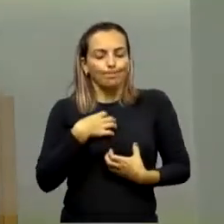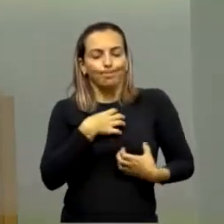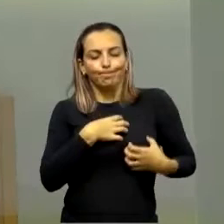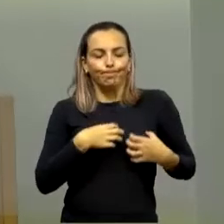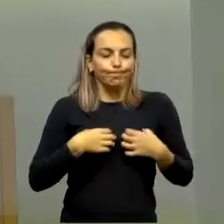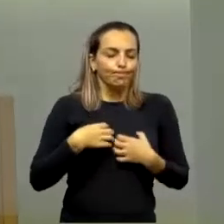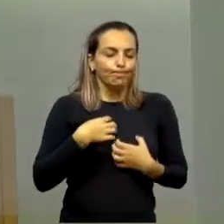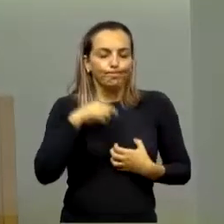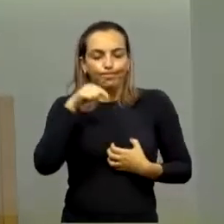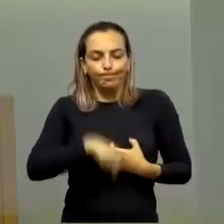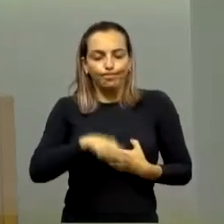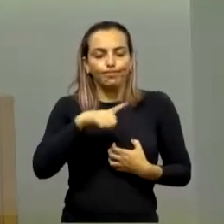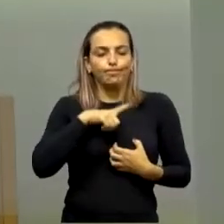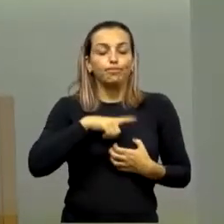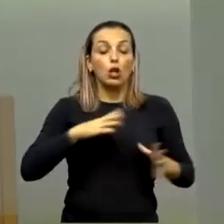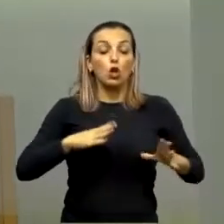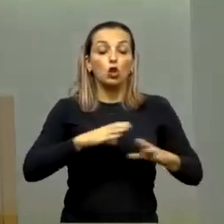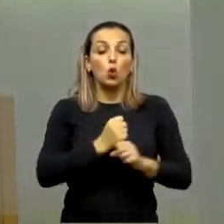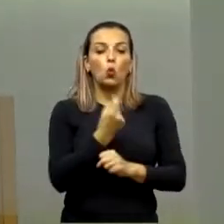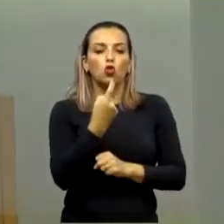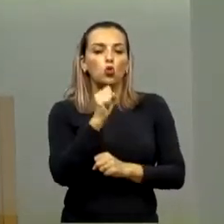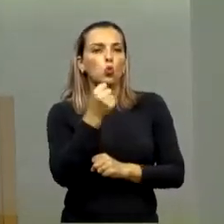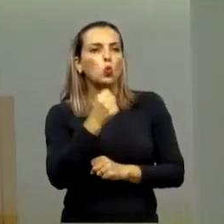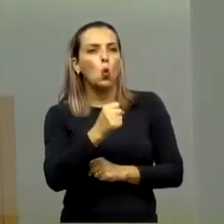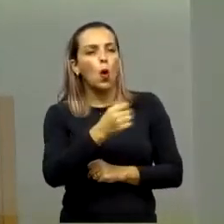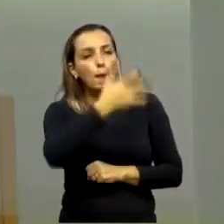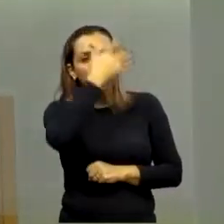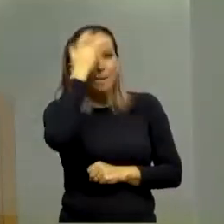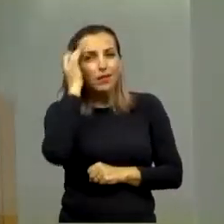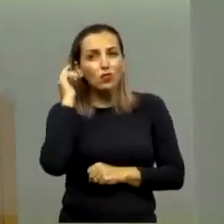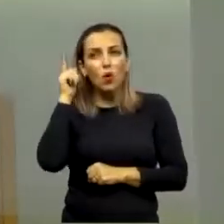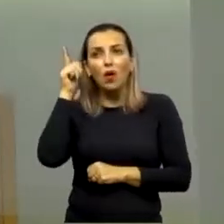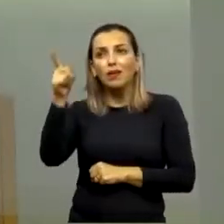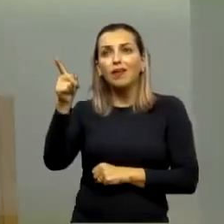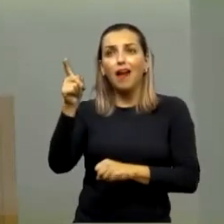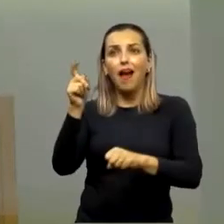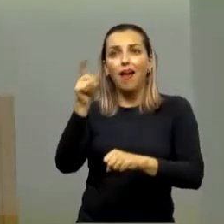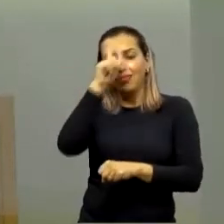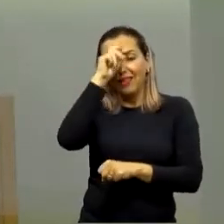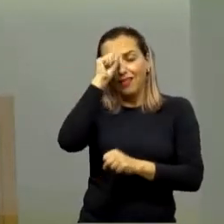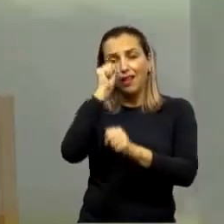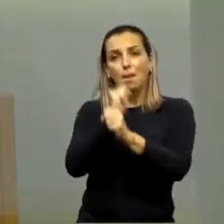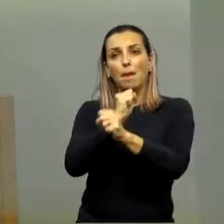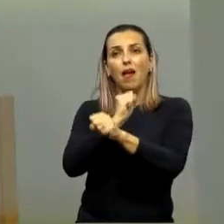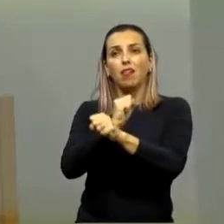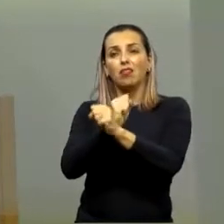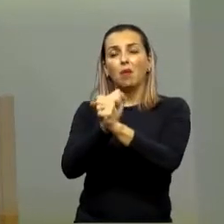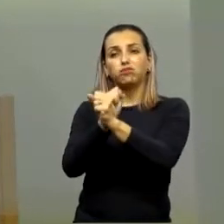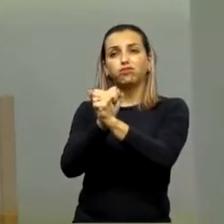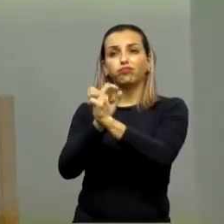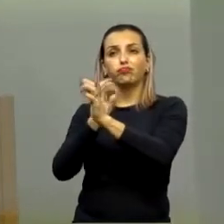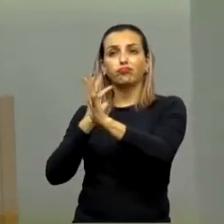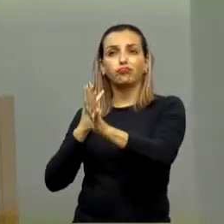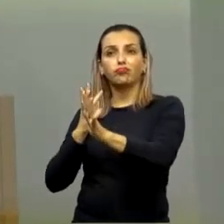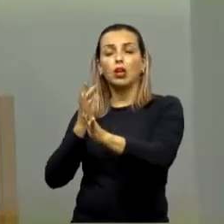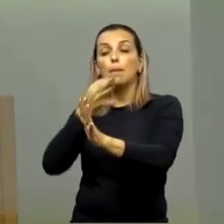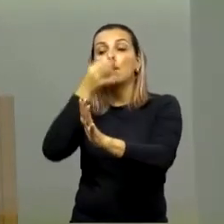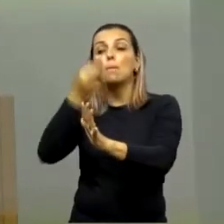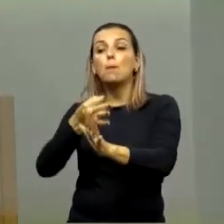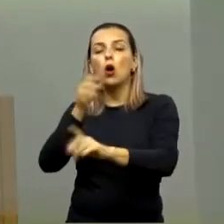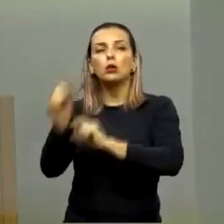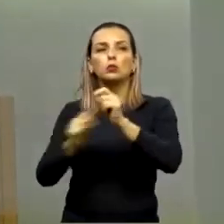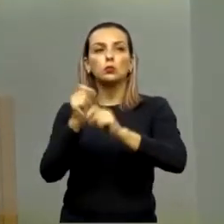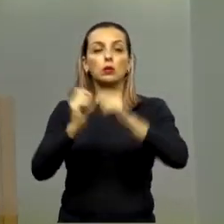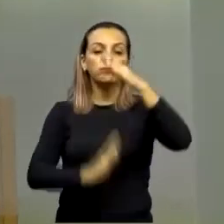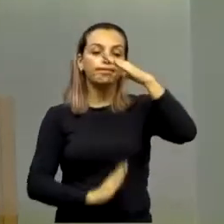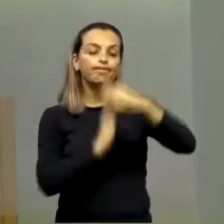todos vereadores passa aqui os 18 aquele paciente que está esperando na Santa Casa Que que foi proposto o Extra